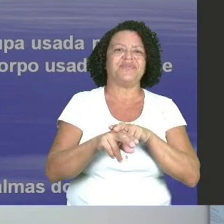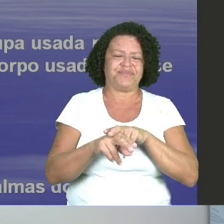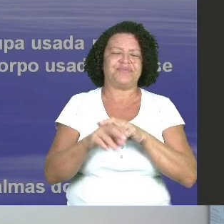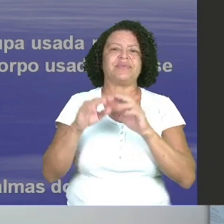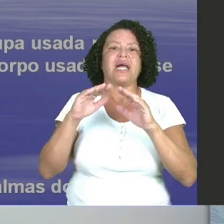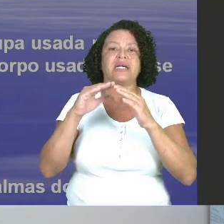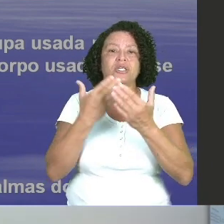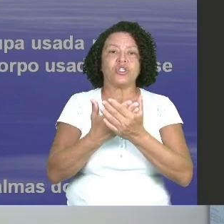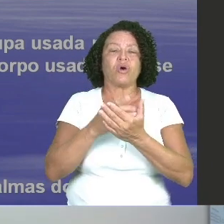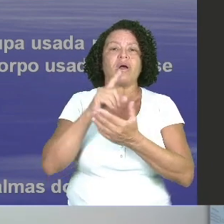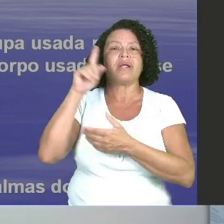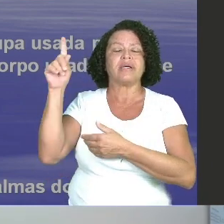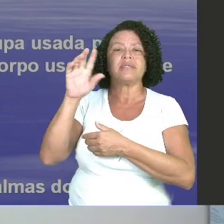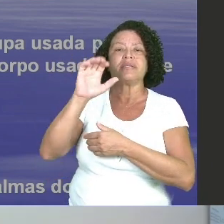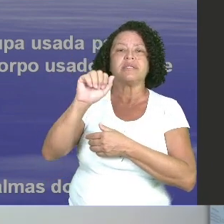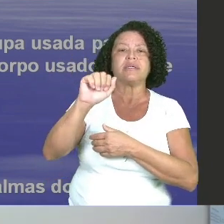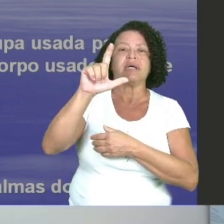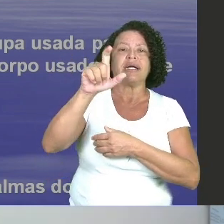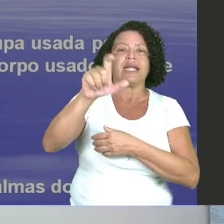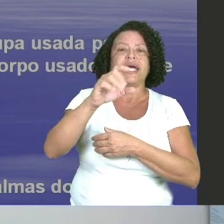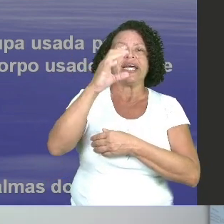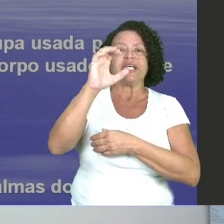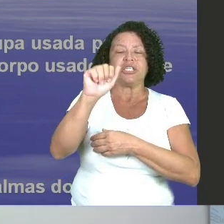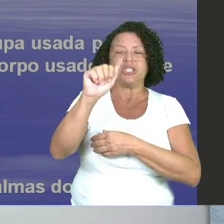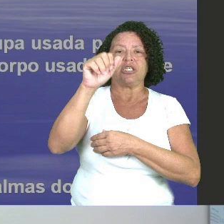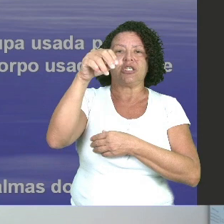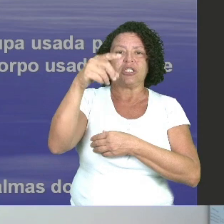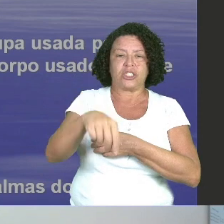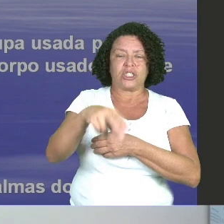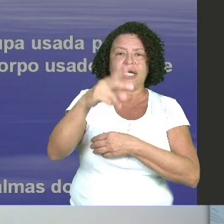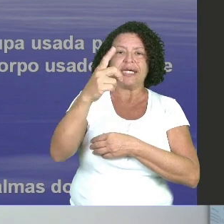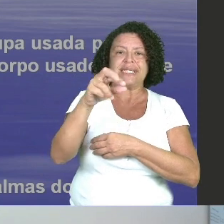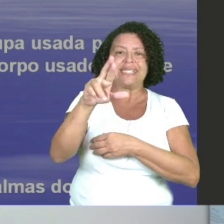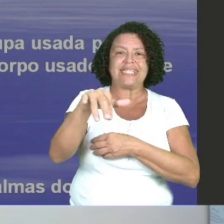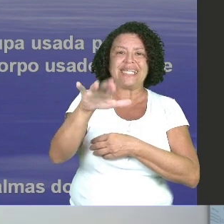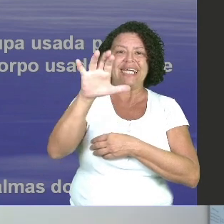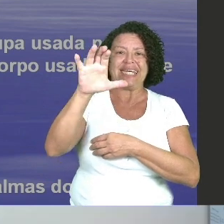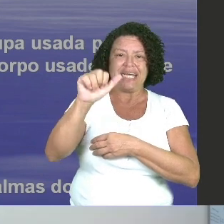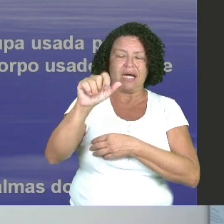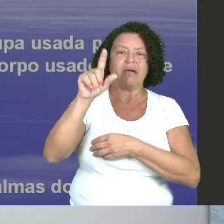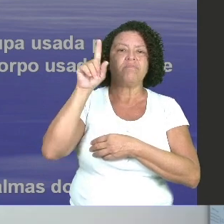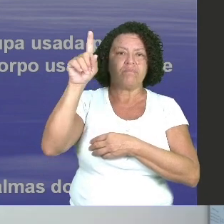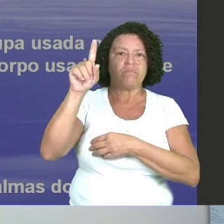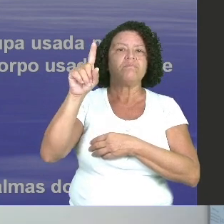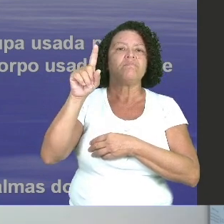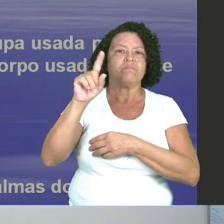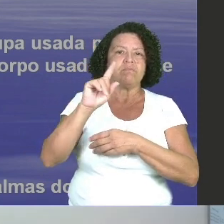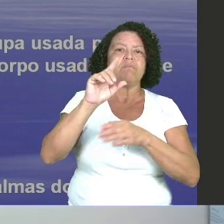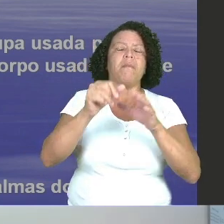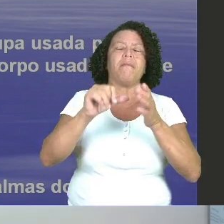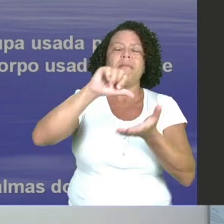da Alexandria, né? Era o grande centro cultural da,